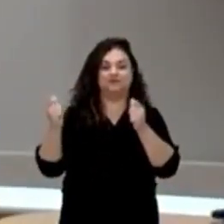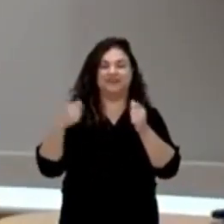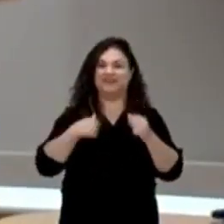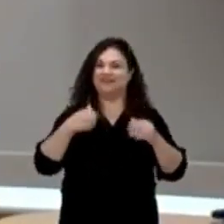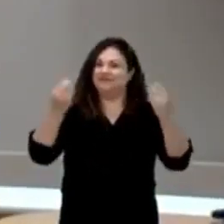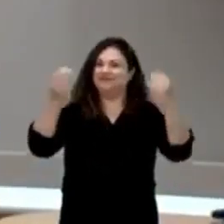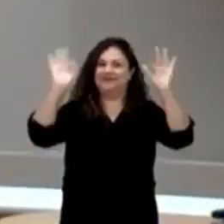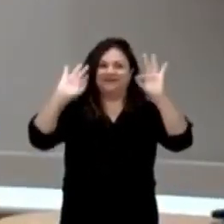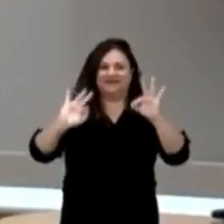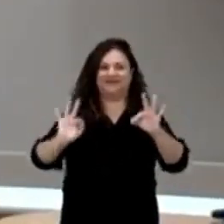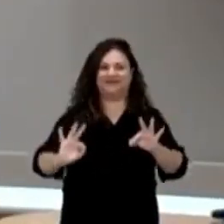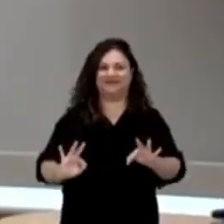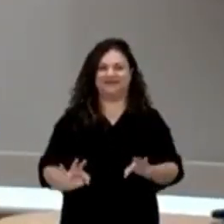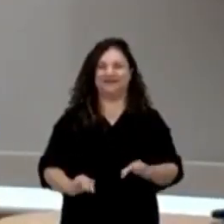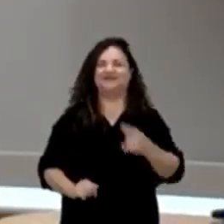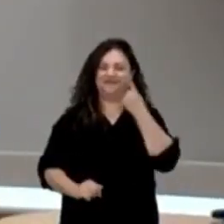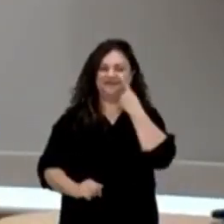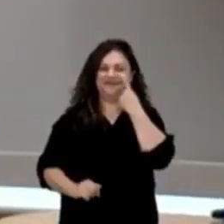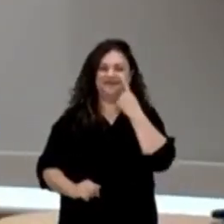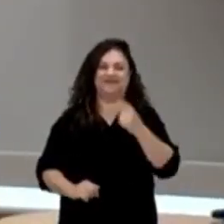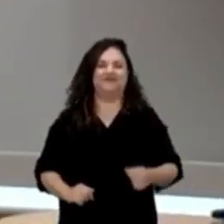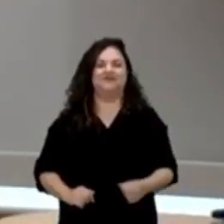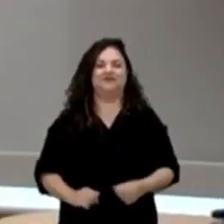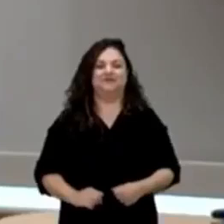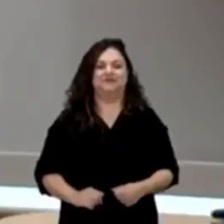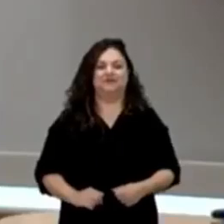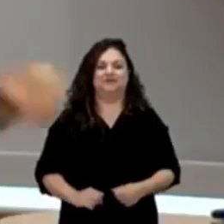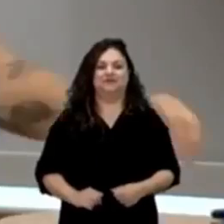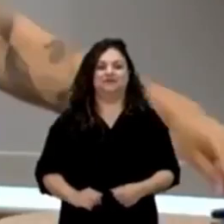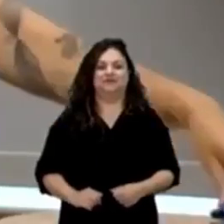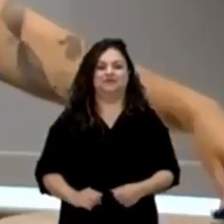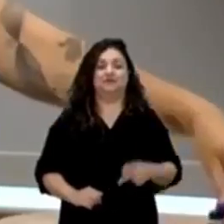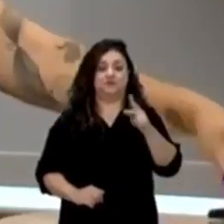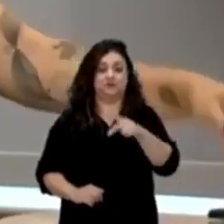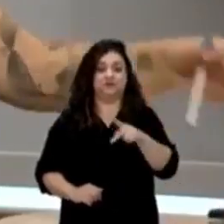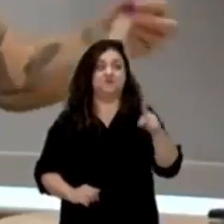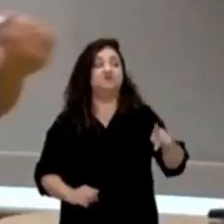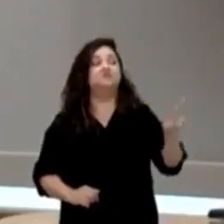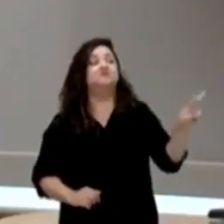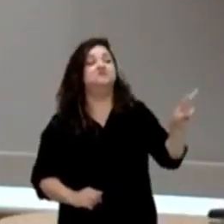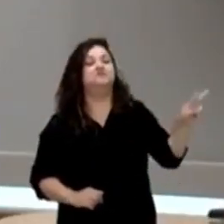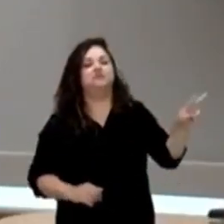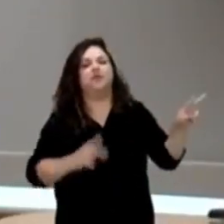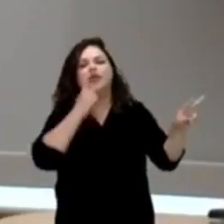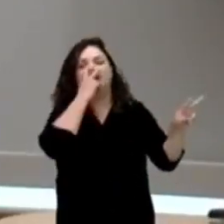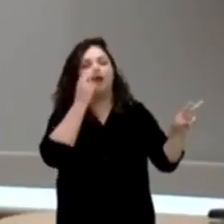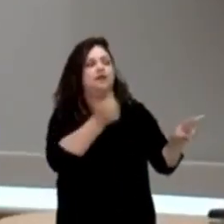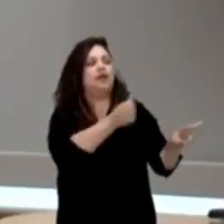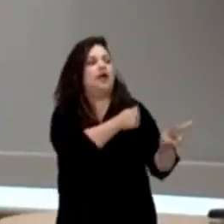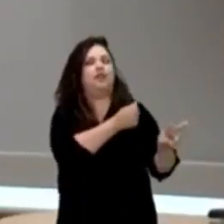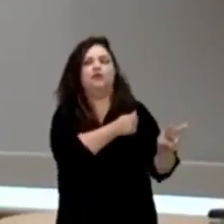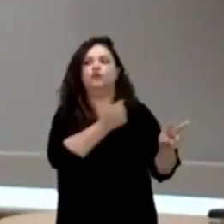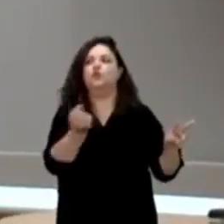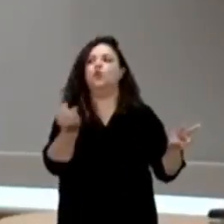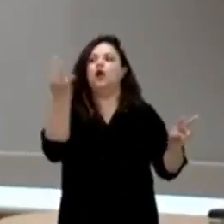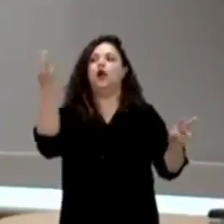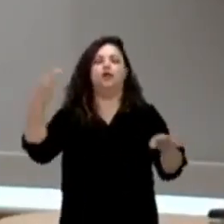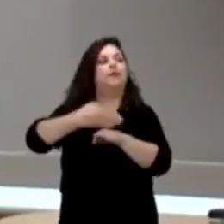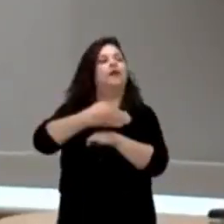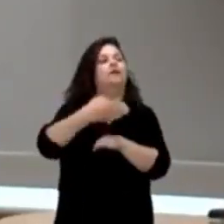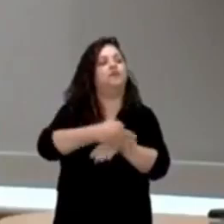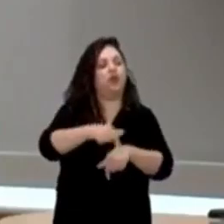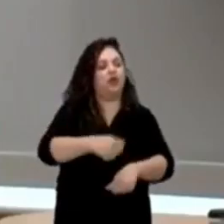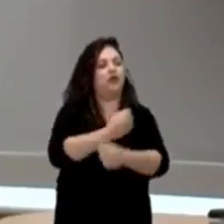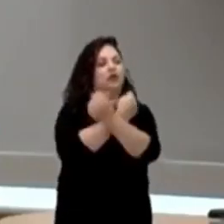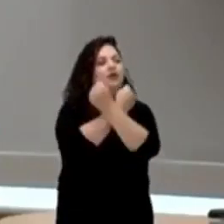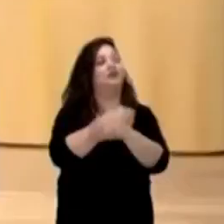feliz. Muito, muito, muito feliz. Ou vocês, professores dali, vocês acham que quantos alunos a gente envolveu